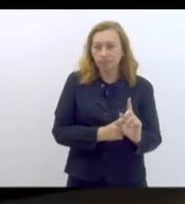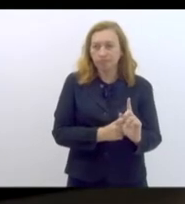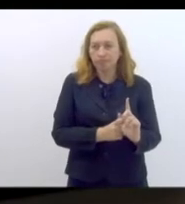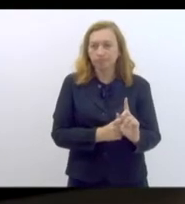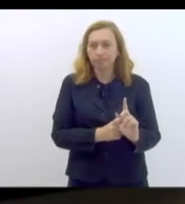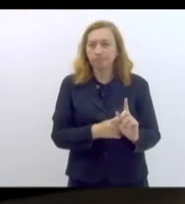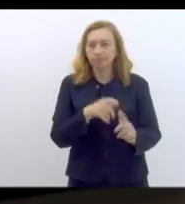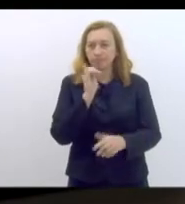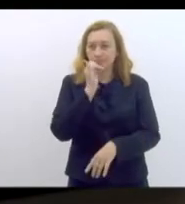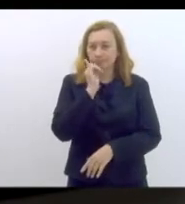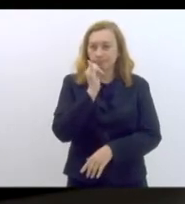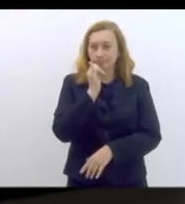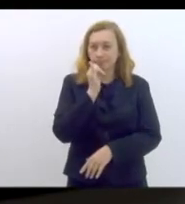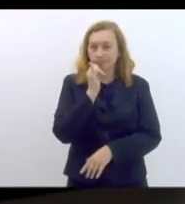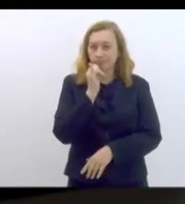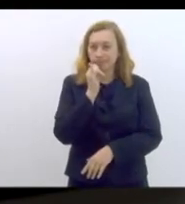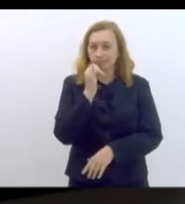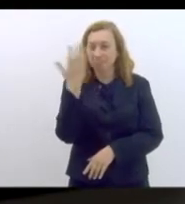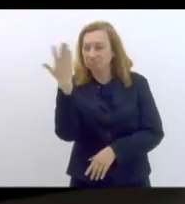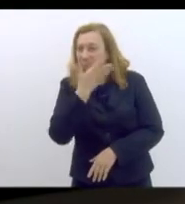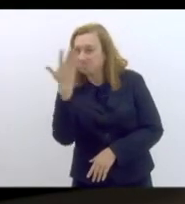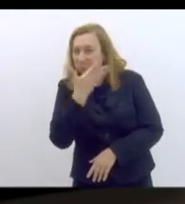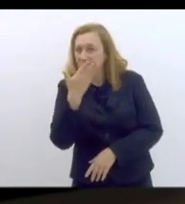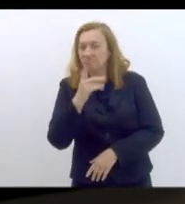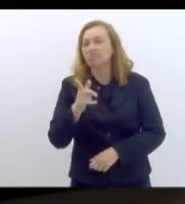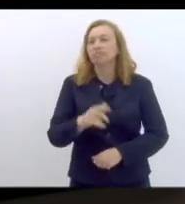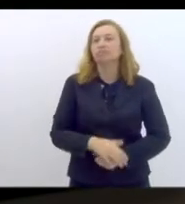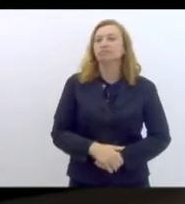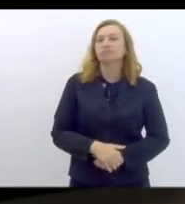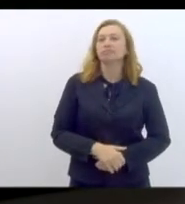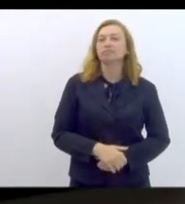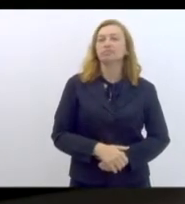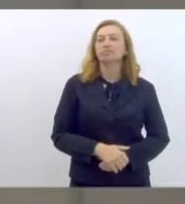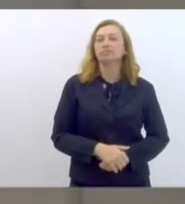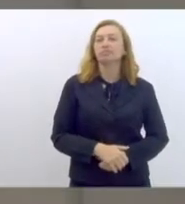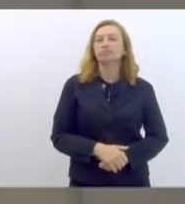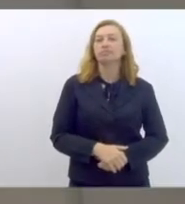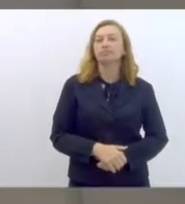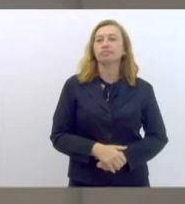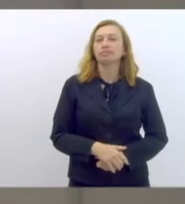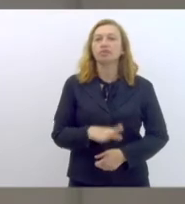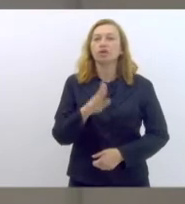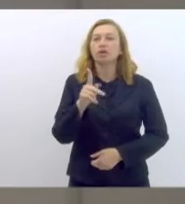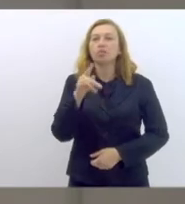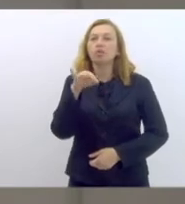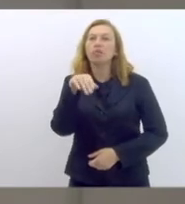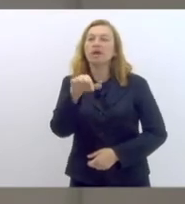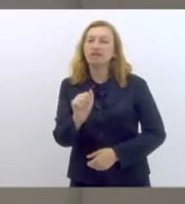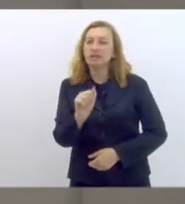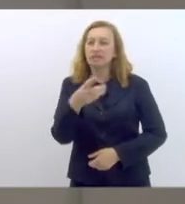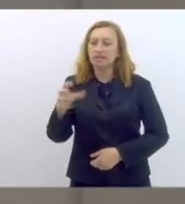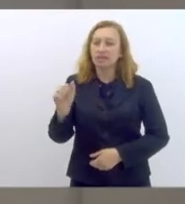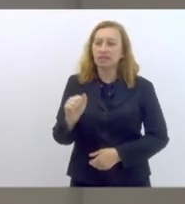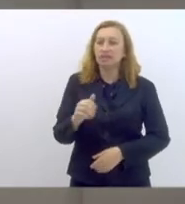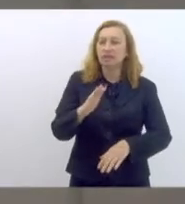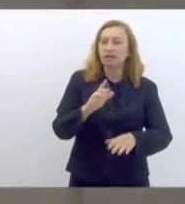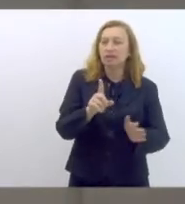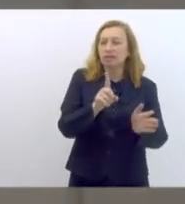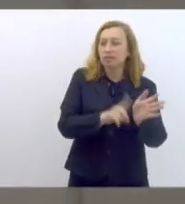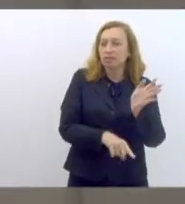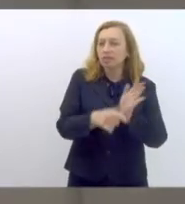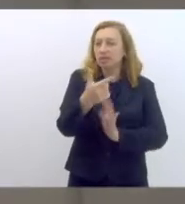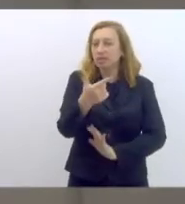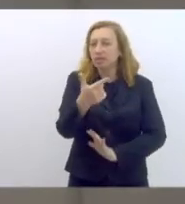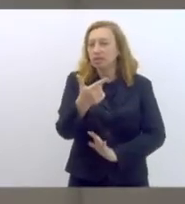Vou narrar aqui, porque não, possivelmente não vai dar para ver daí. A poupança ficaria um pouco abaixo dos